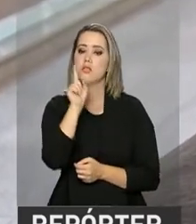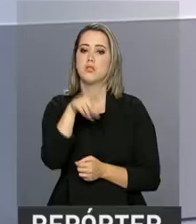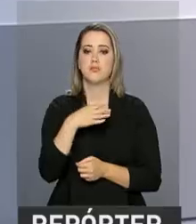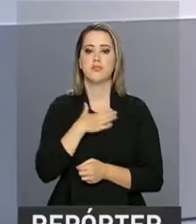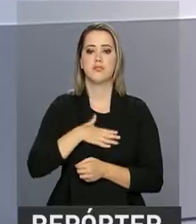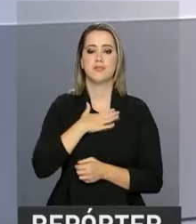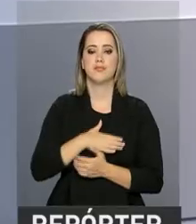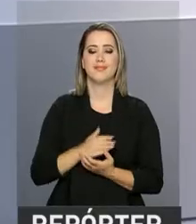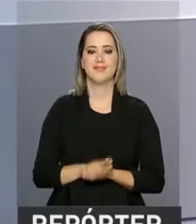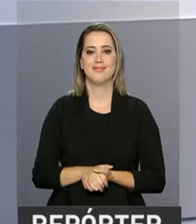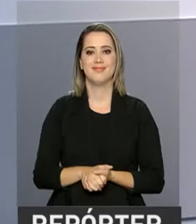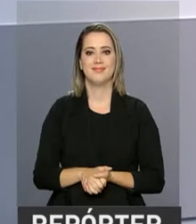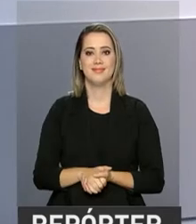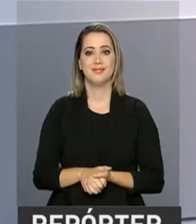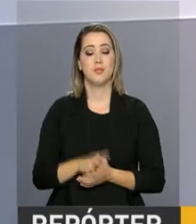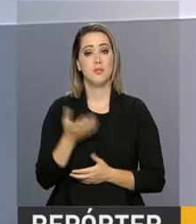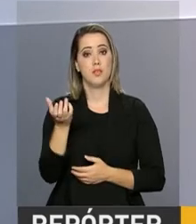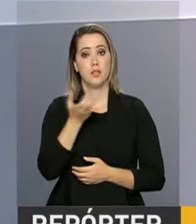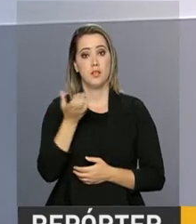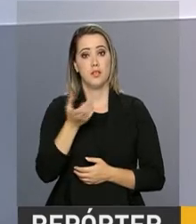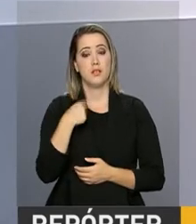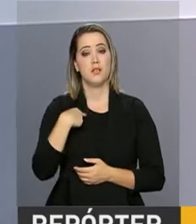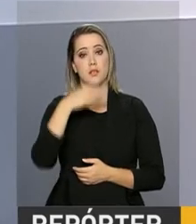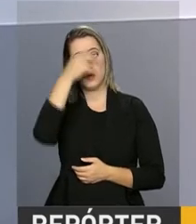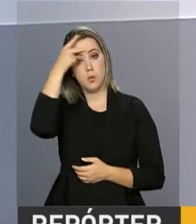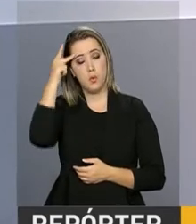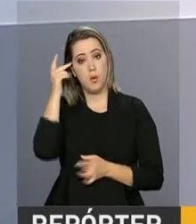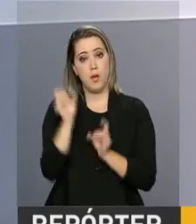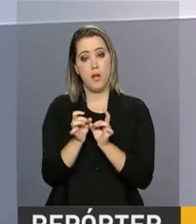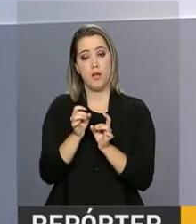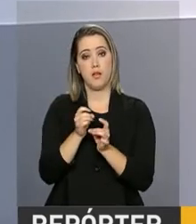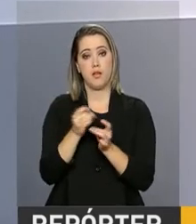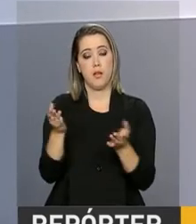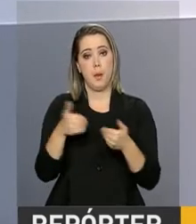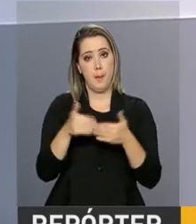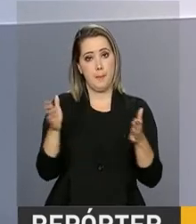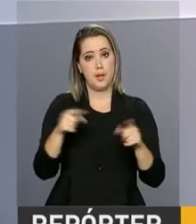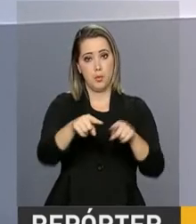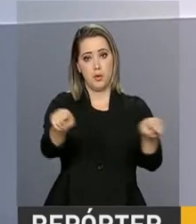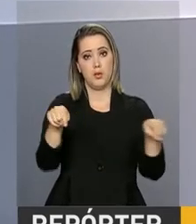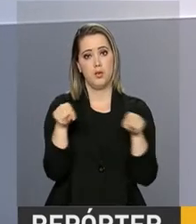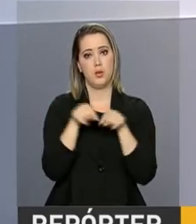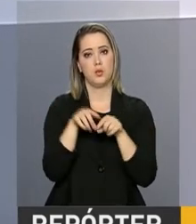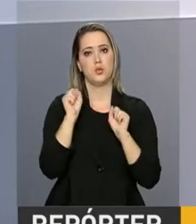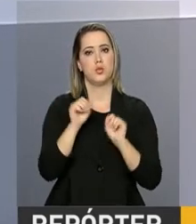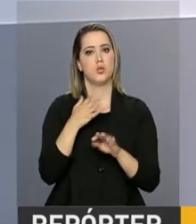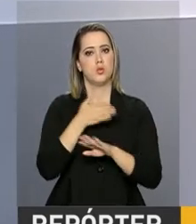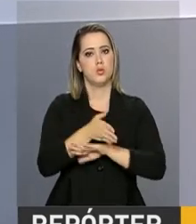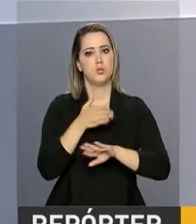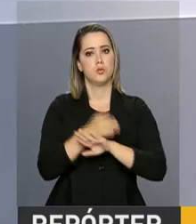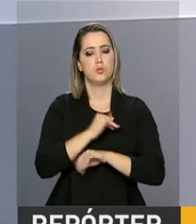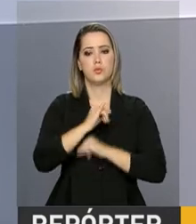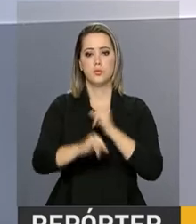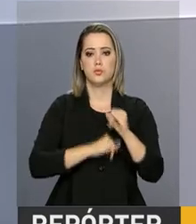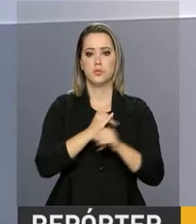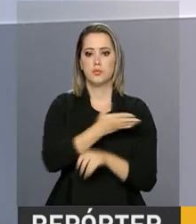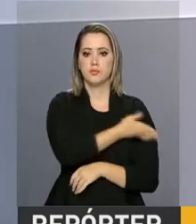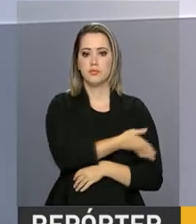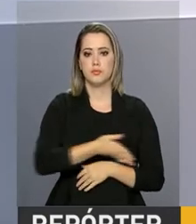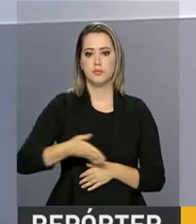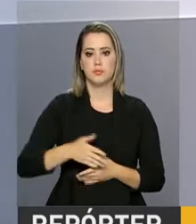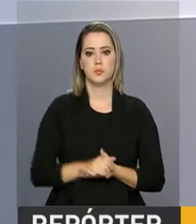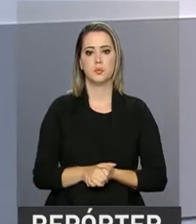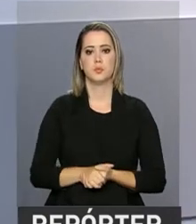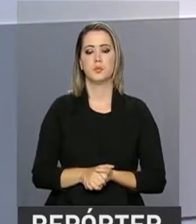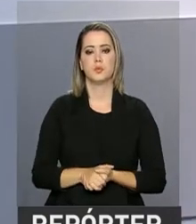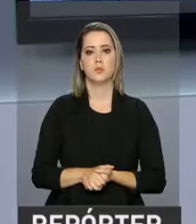muito. Então, quem tem interesse em abrir um comércio nos aeroportos brasileiros, é só acessar o site que aparece aí na